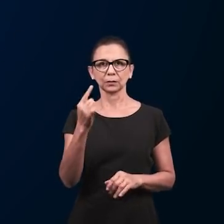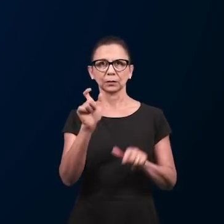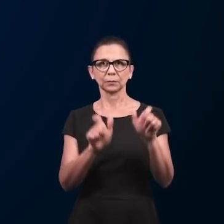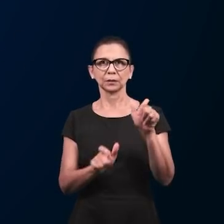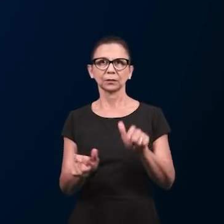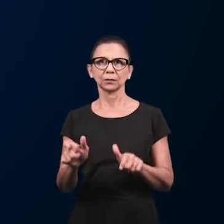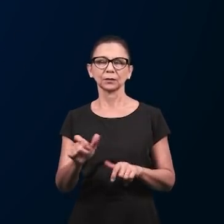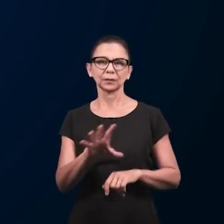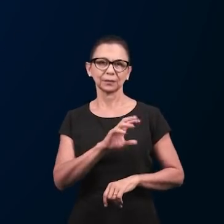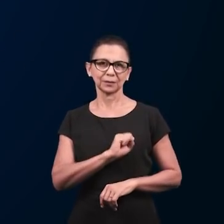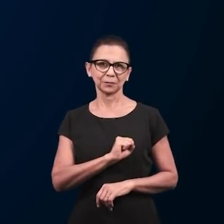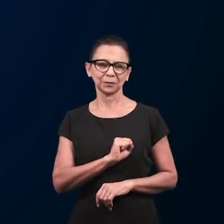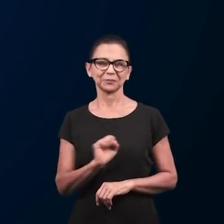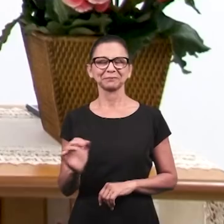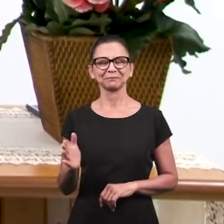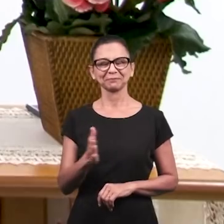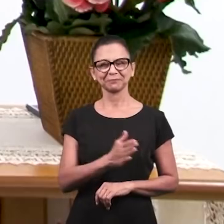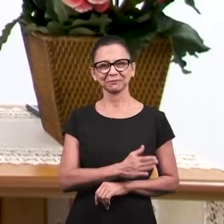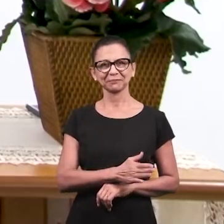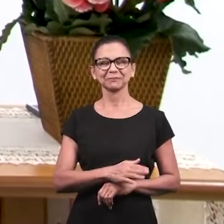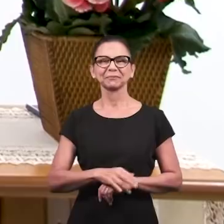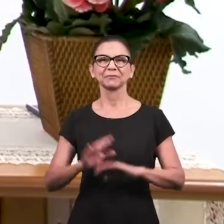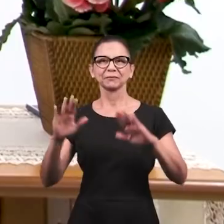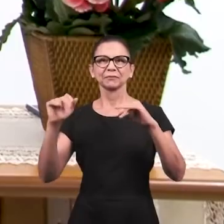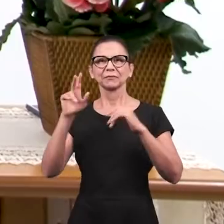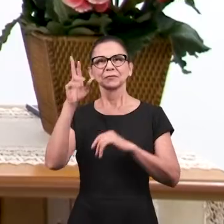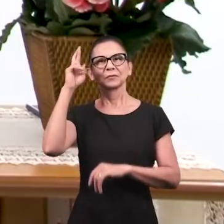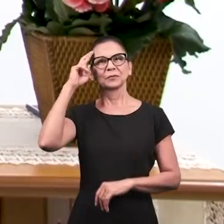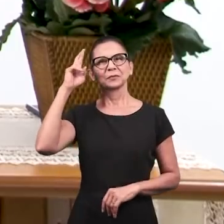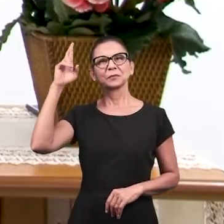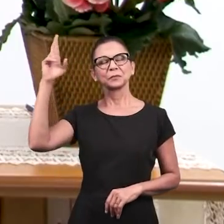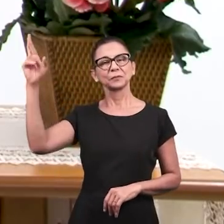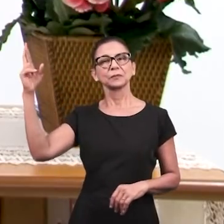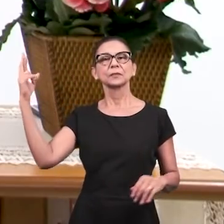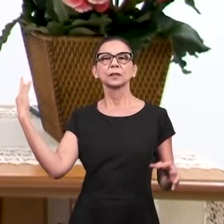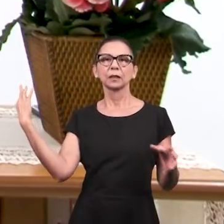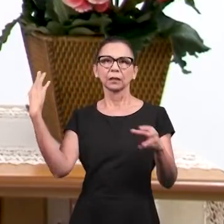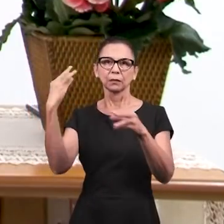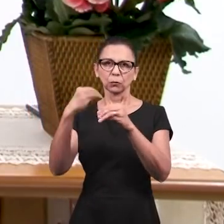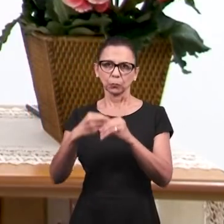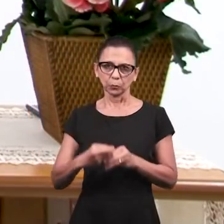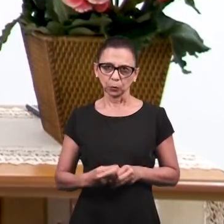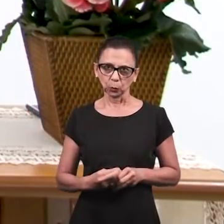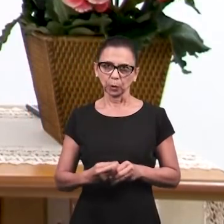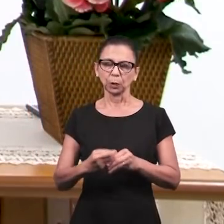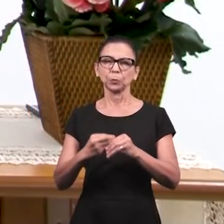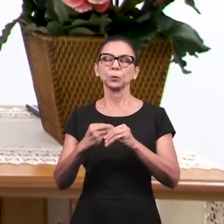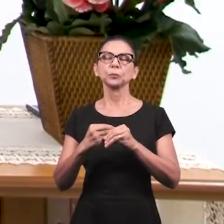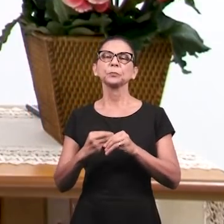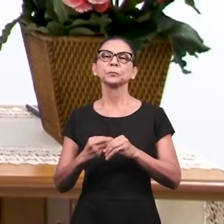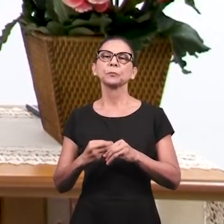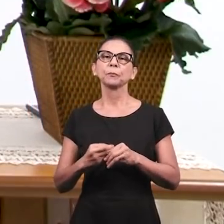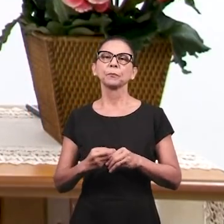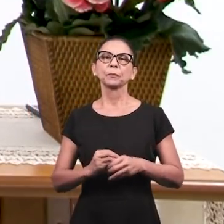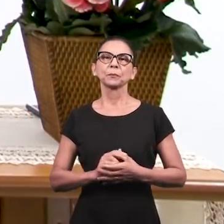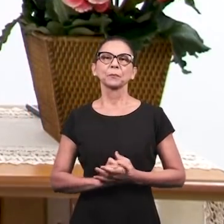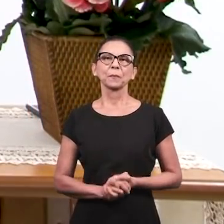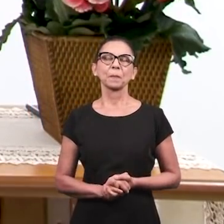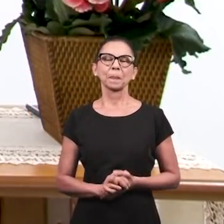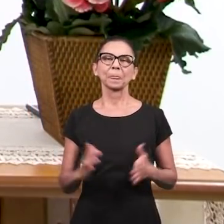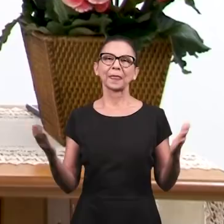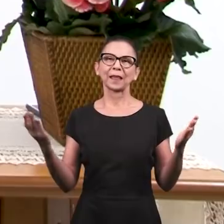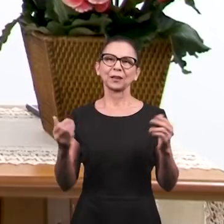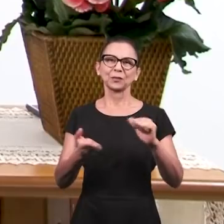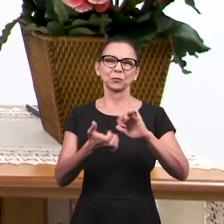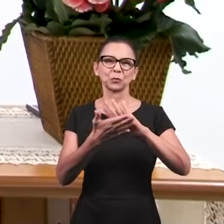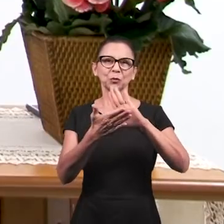todos a paz do Senhor Jesus. Bendito seja o nome do nosso Deus. Nós concluímos então este primeiro bloco e agora nós vamos